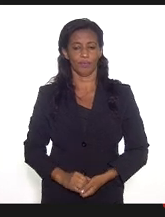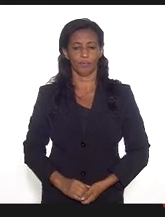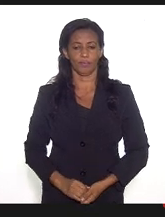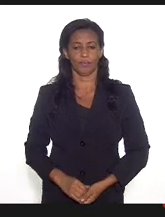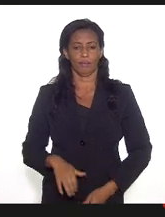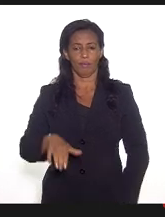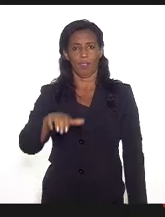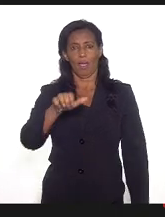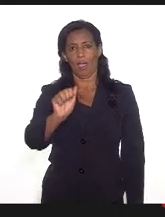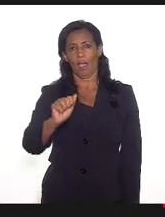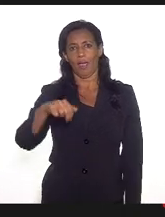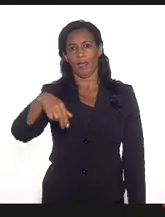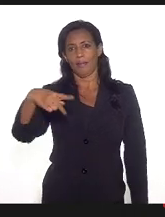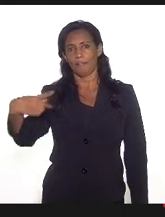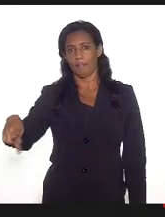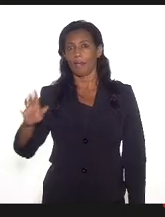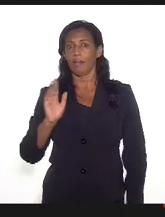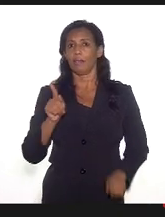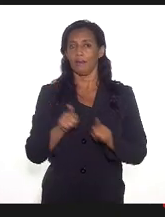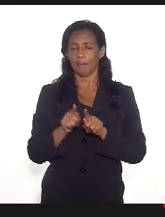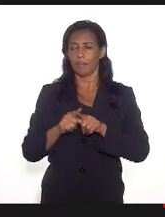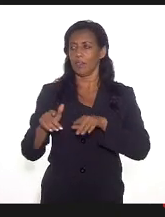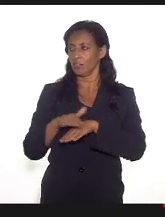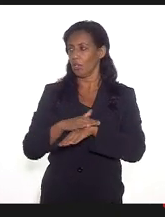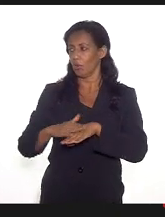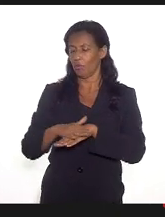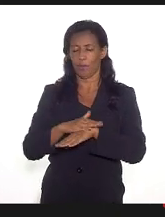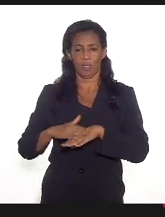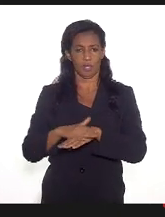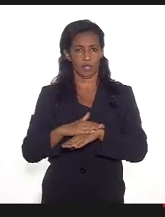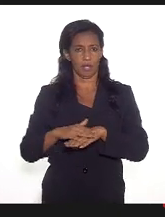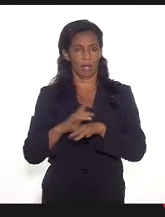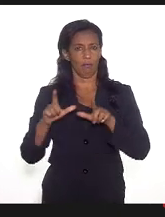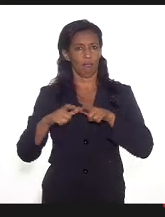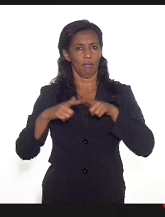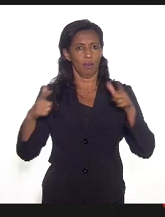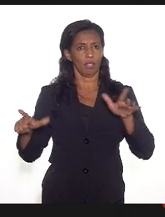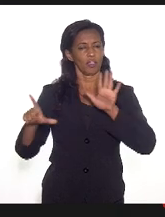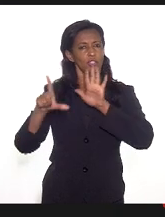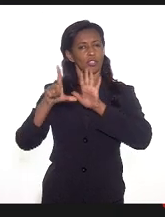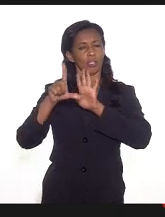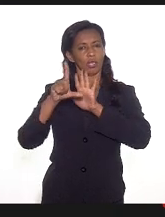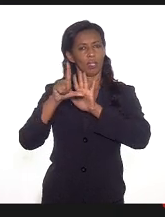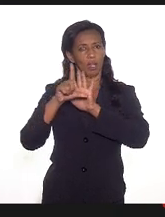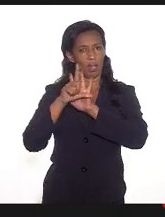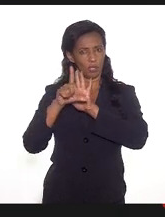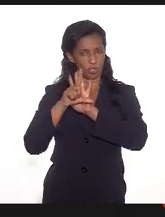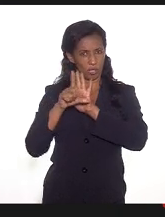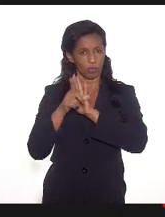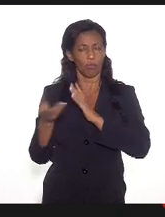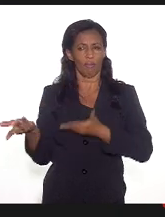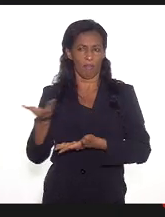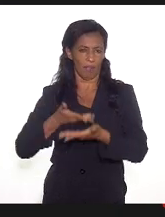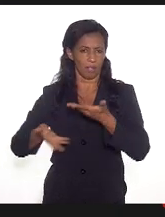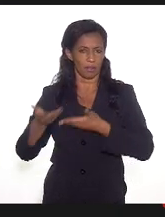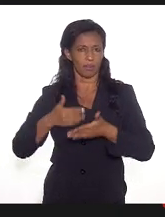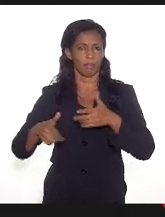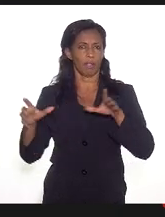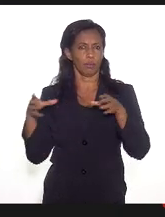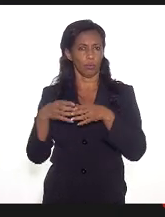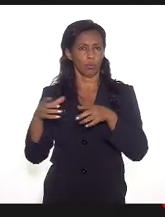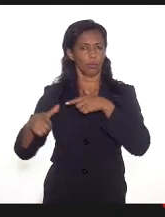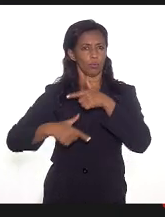A ANP, também já conversamos com a ANP, que a ANP é o grande legislador, vai participar desse grupo de trabalho.